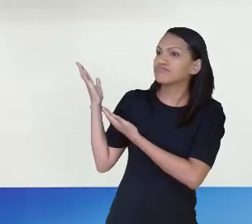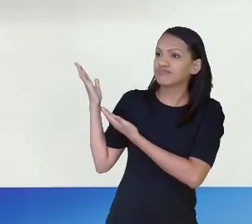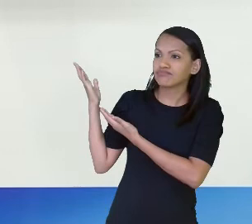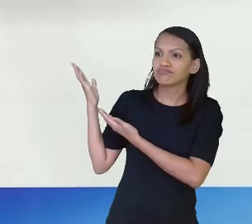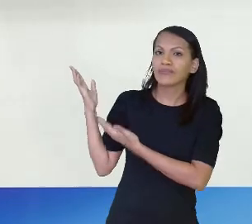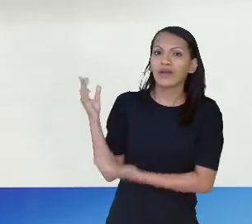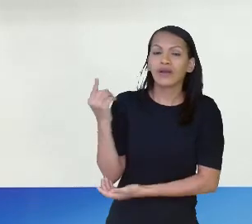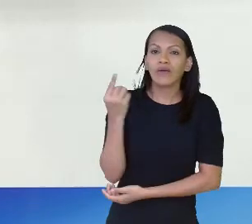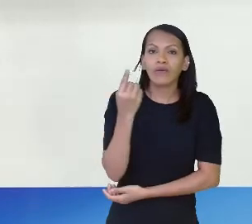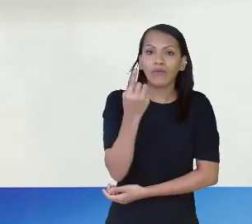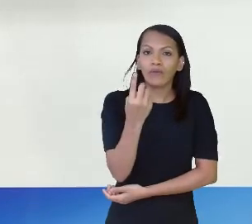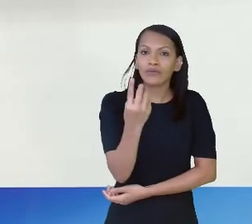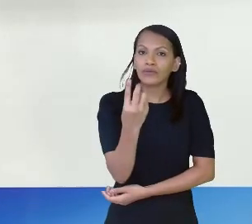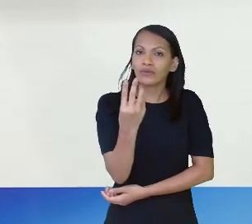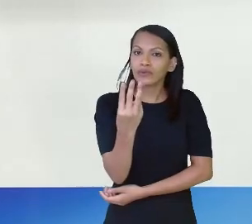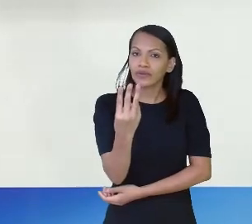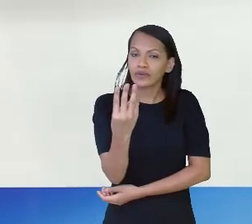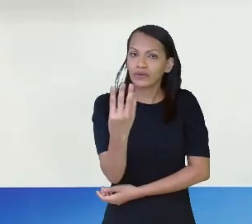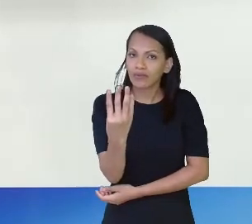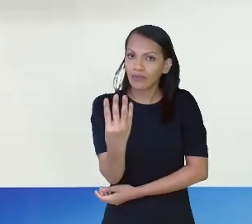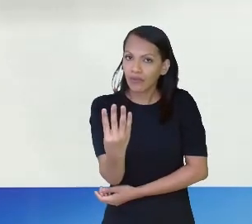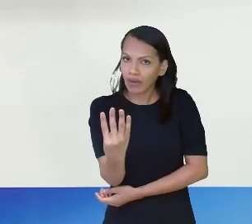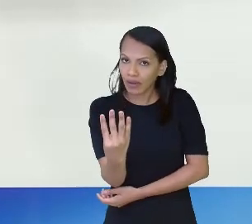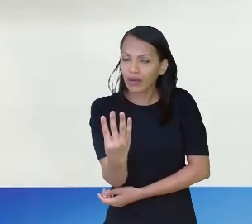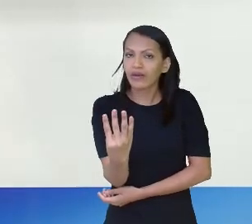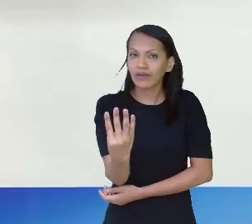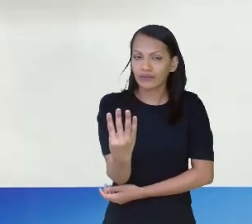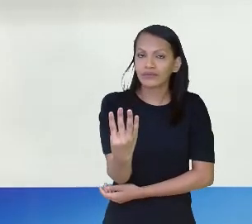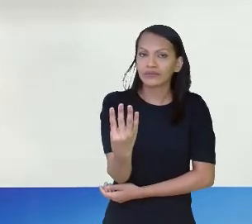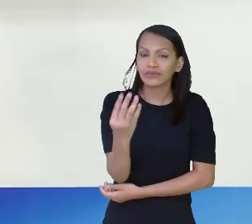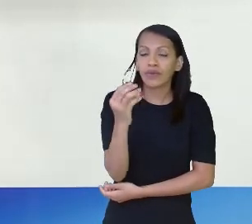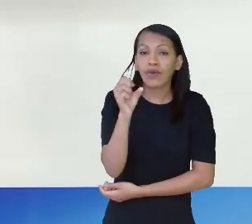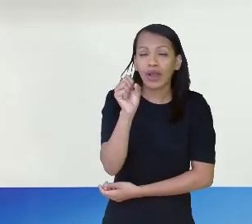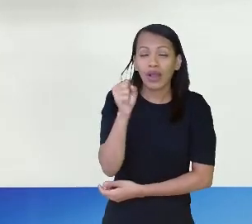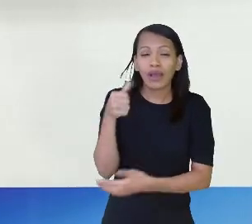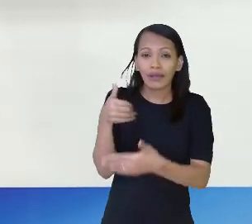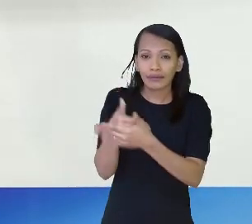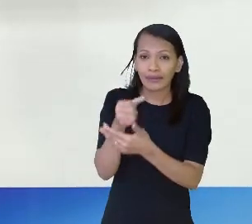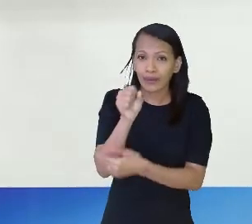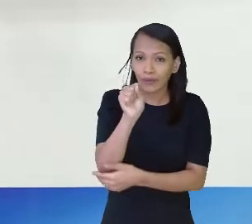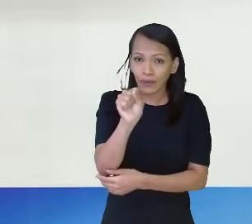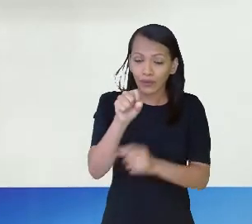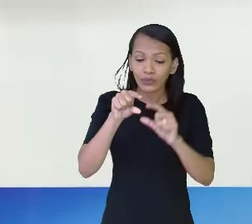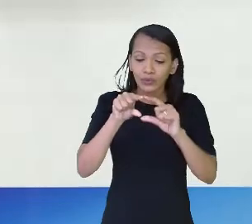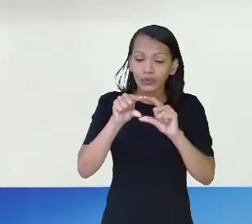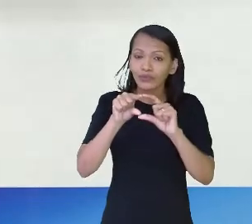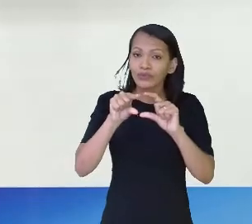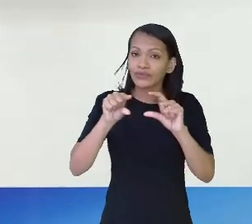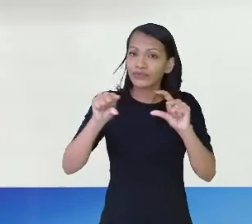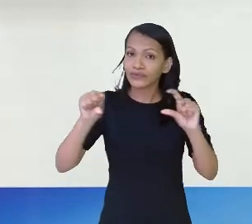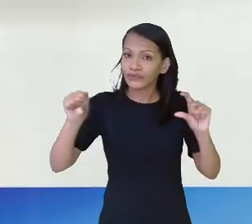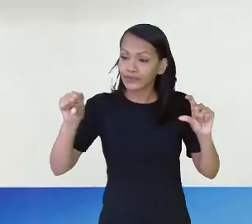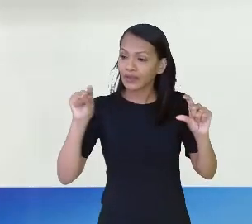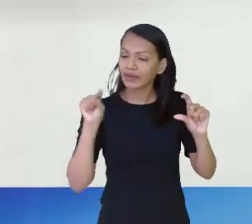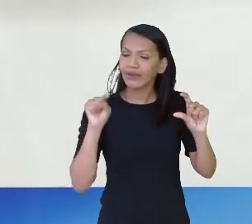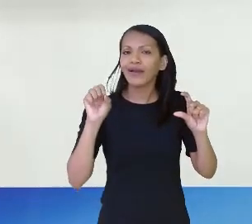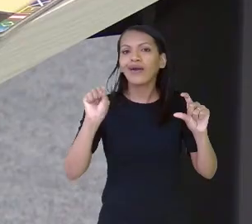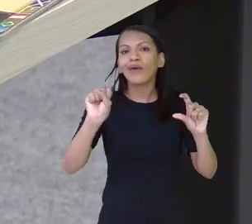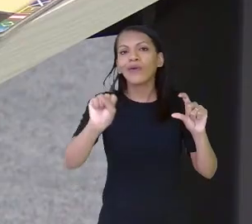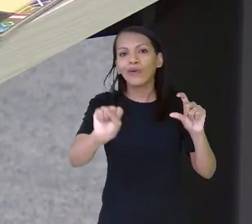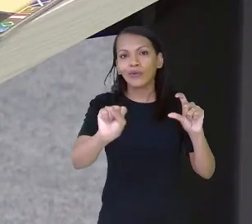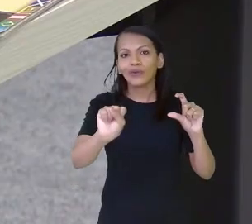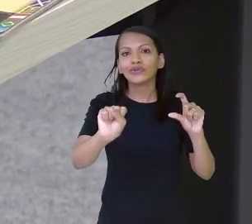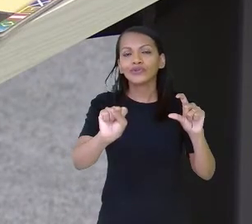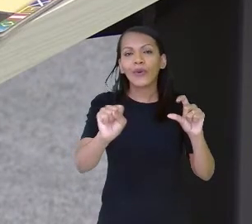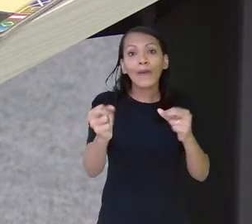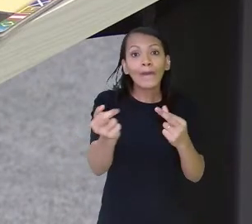2, 3, 4, 5, 6, 7, 8. O meu tabuleiro é composto por linhas que têm a mesma quantidade. Por isso que eu